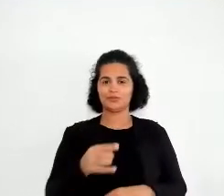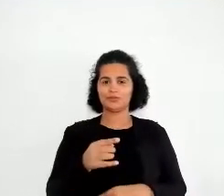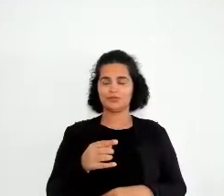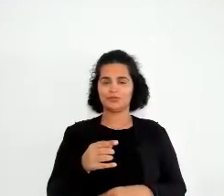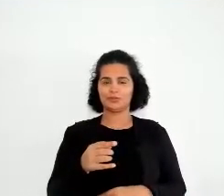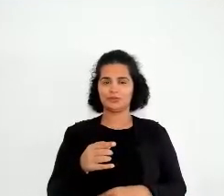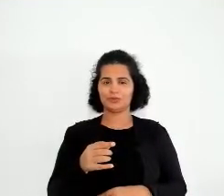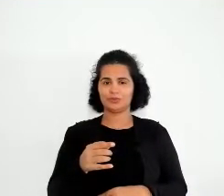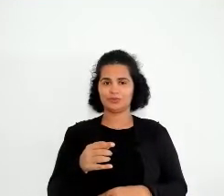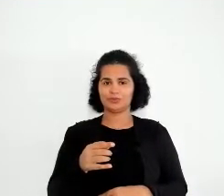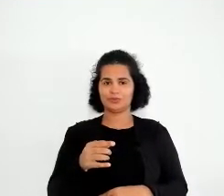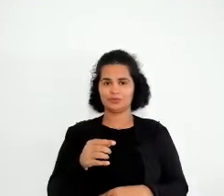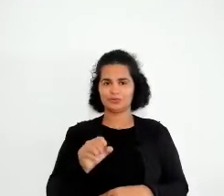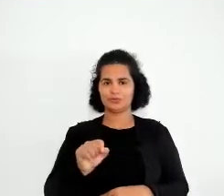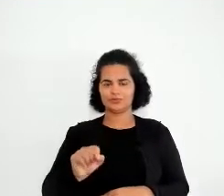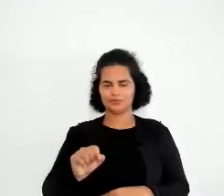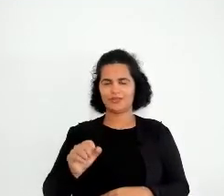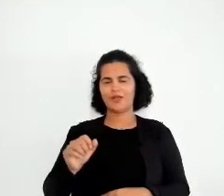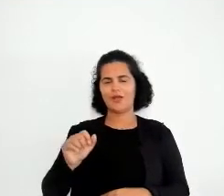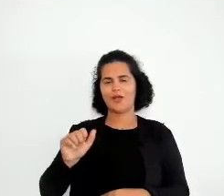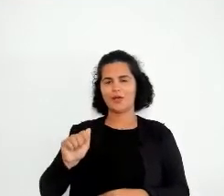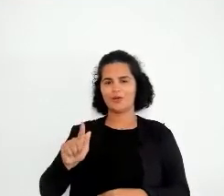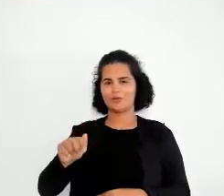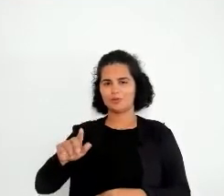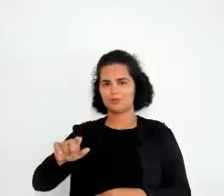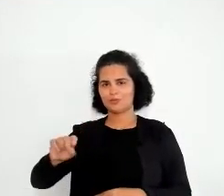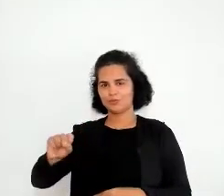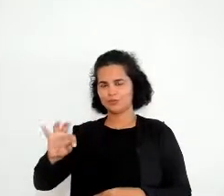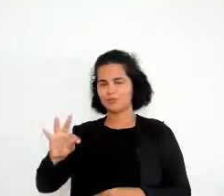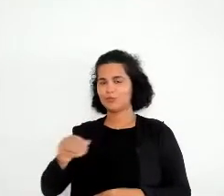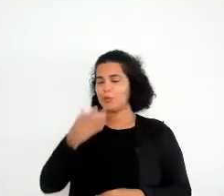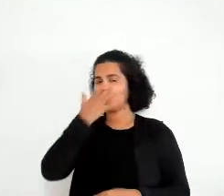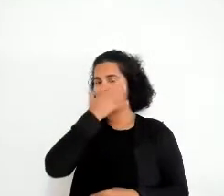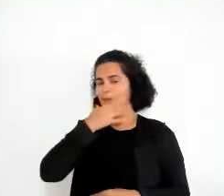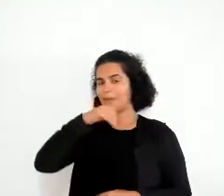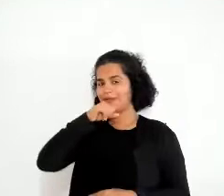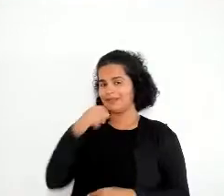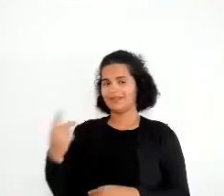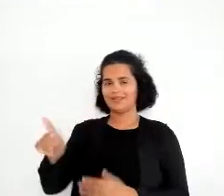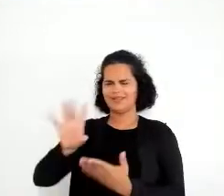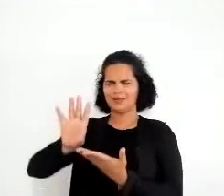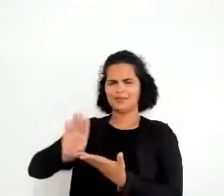falecido, Magnus Delgado tem no pai uma grande inspiração.